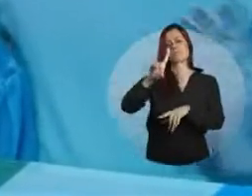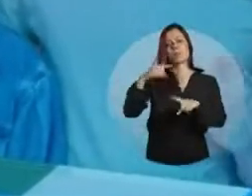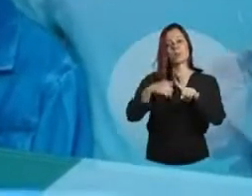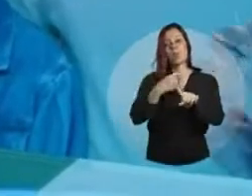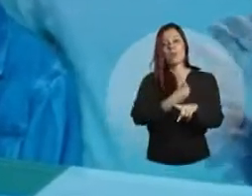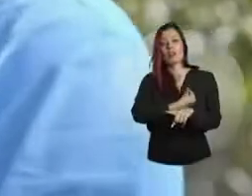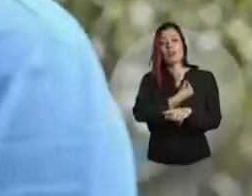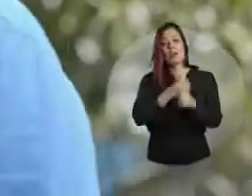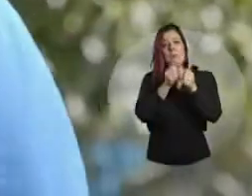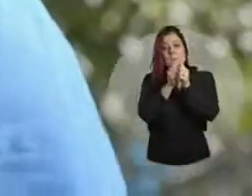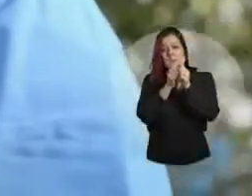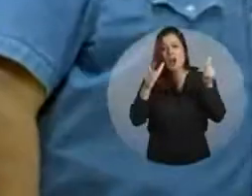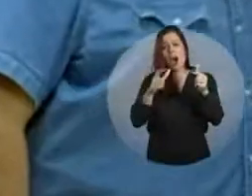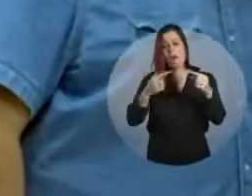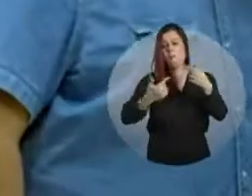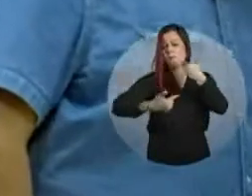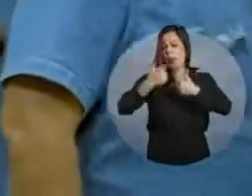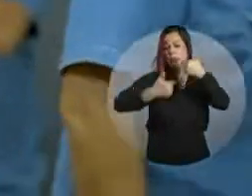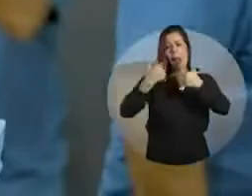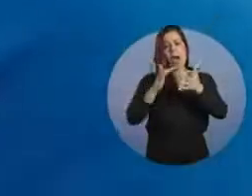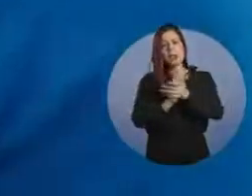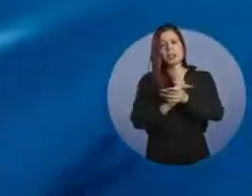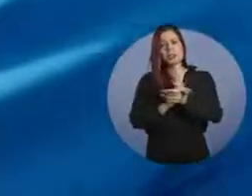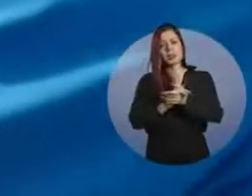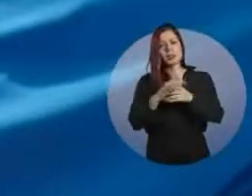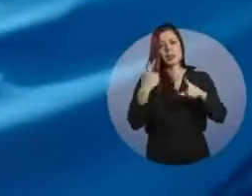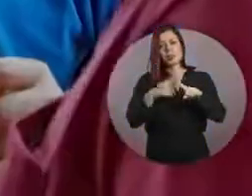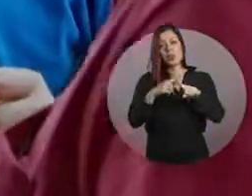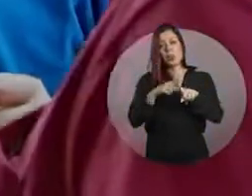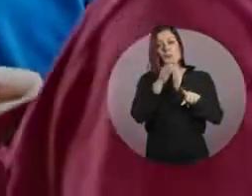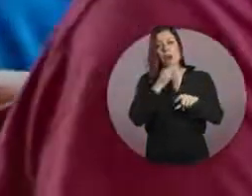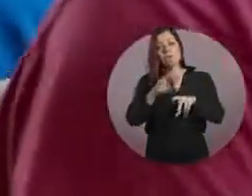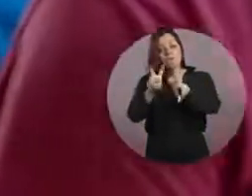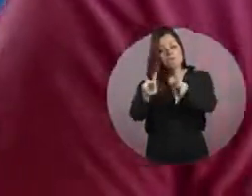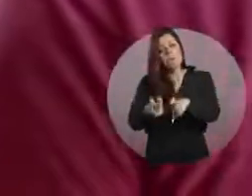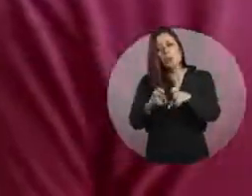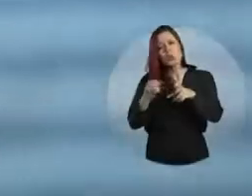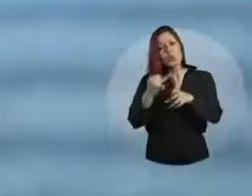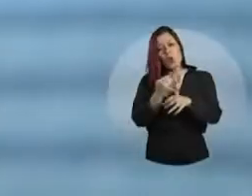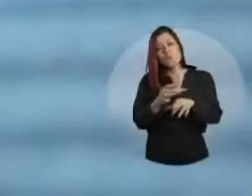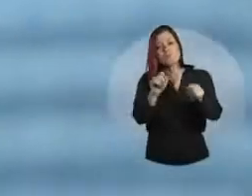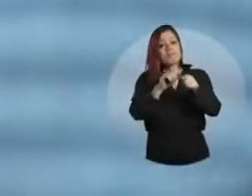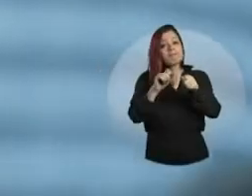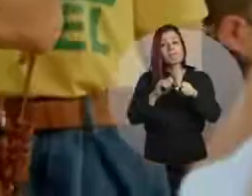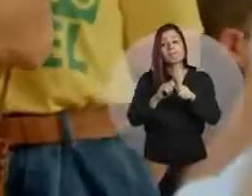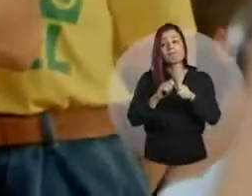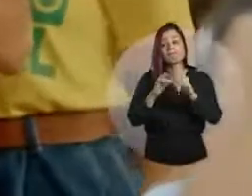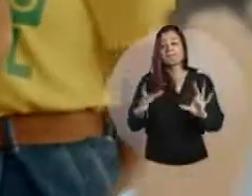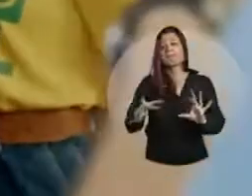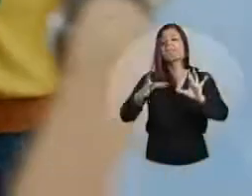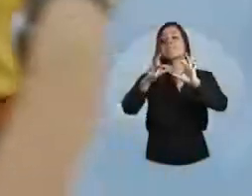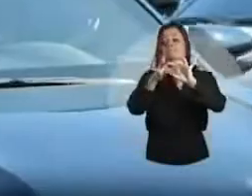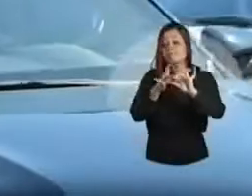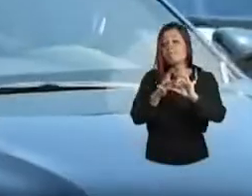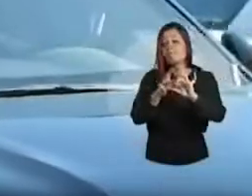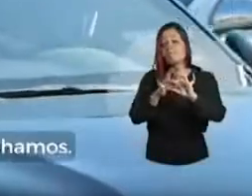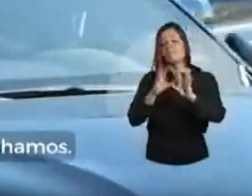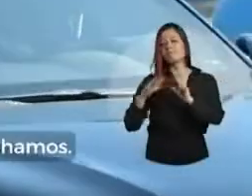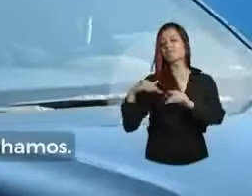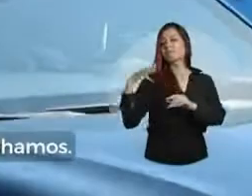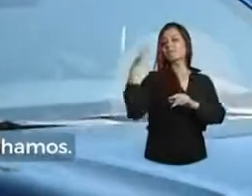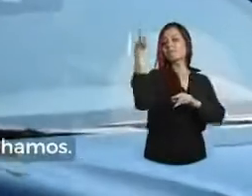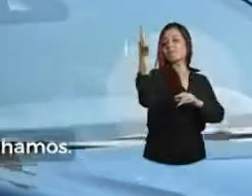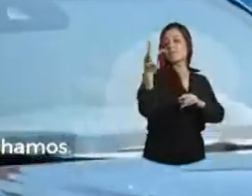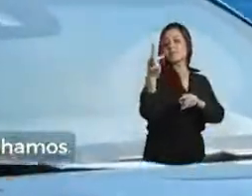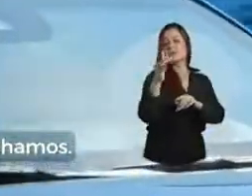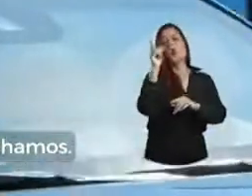reservado por Deus. Porque uma trajetória de vida é maior que qualquer ataque, que qualquer golpe baixo. Porque a colheita vem do que cada um plantou. É a